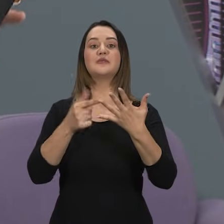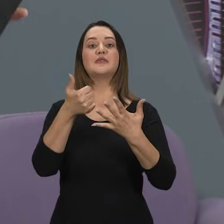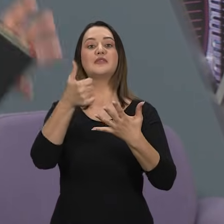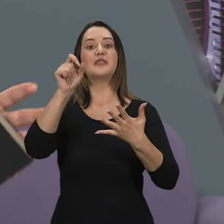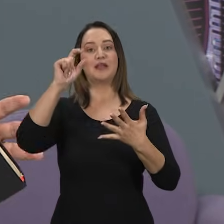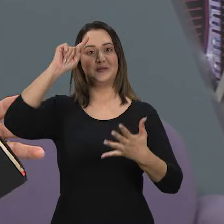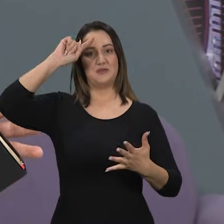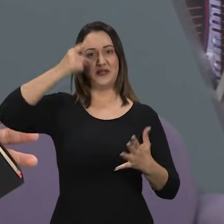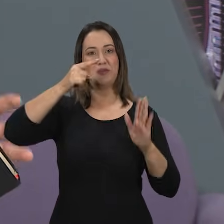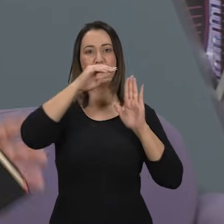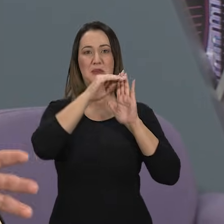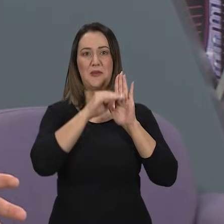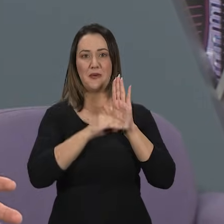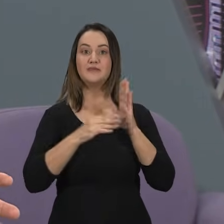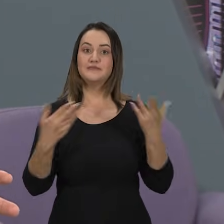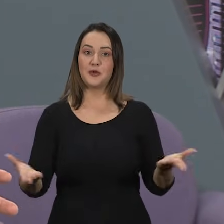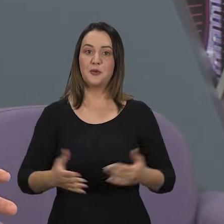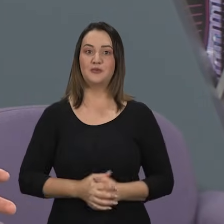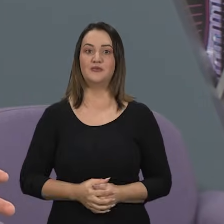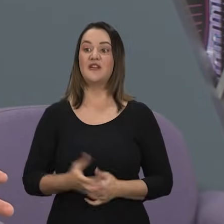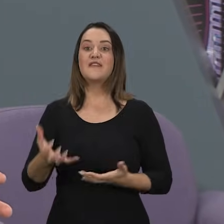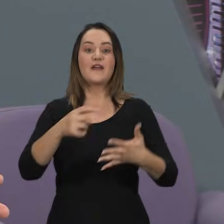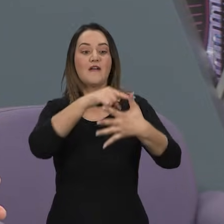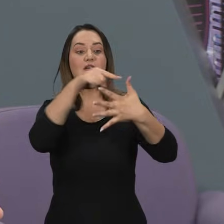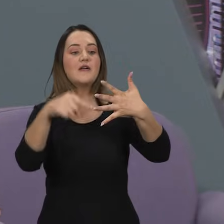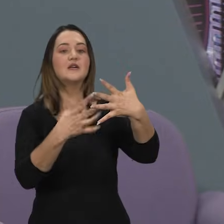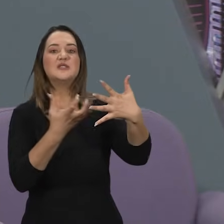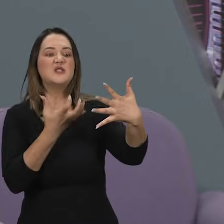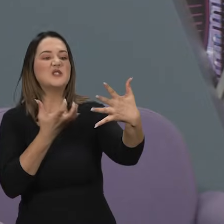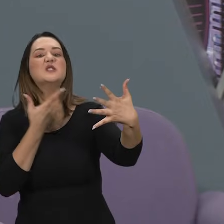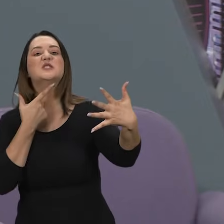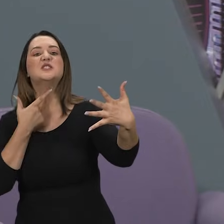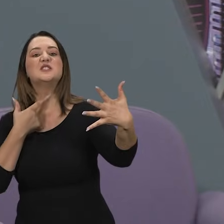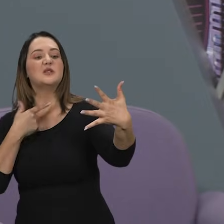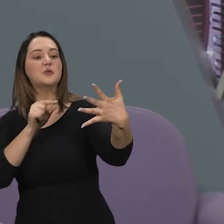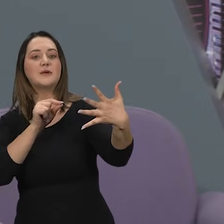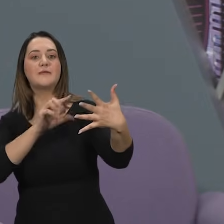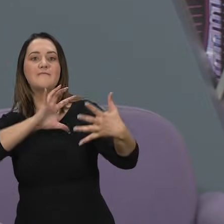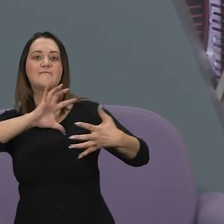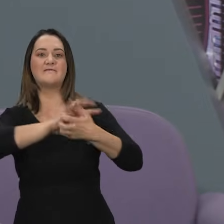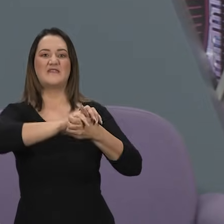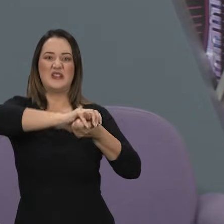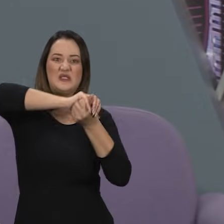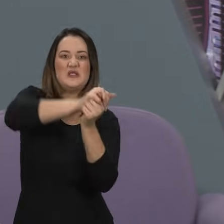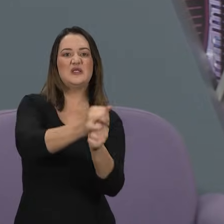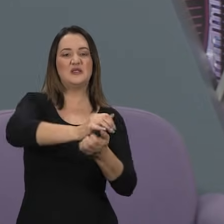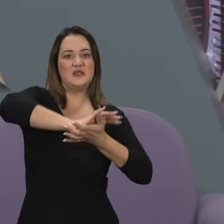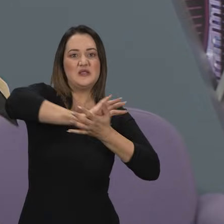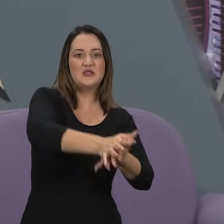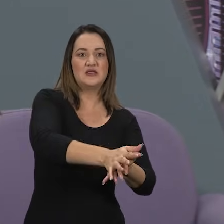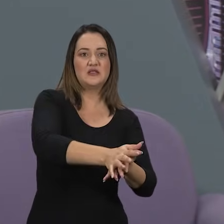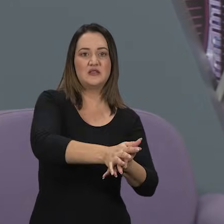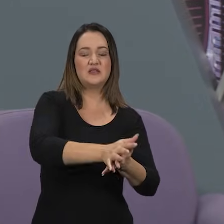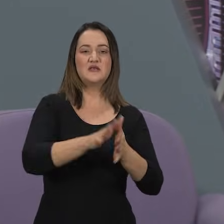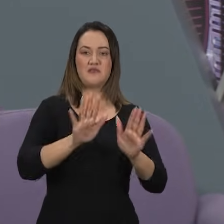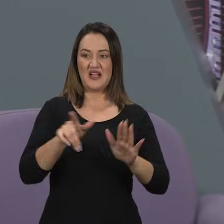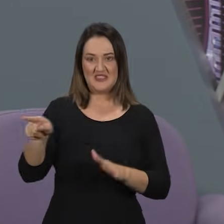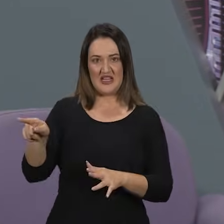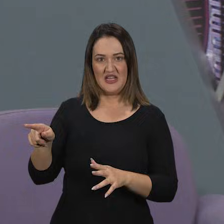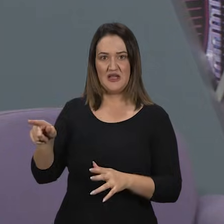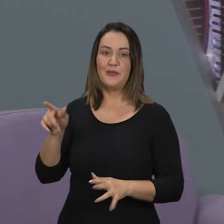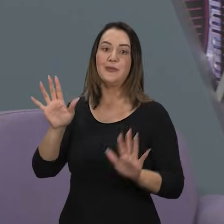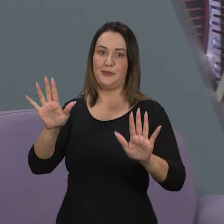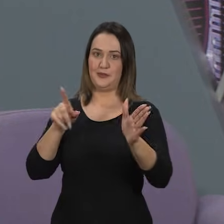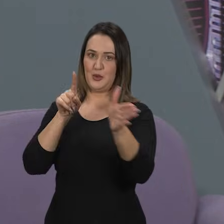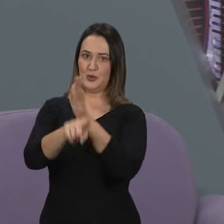jogar as verdades bíblicas por terra. Agora, como é que ele vai fazer isso? Ele pode com Deus? Não